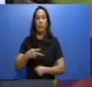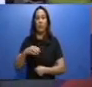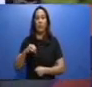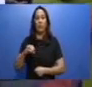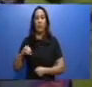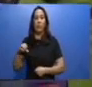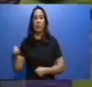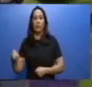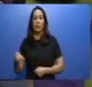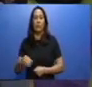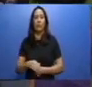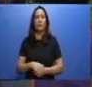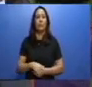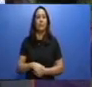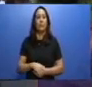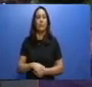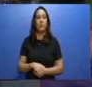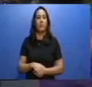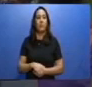analisar.